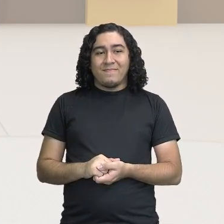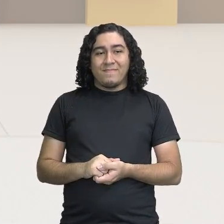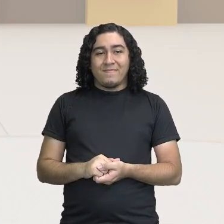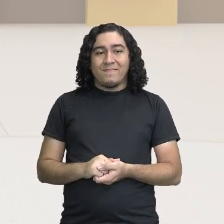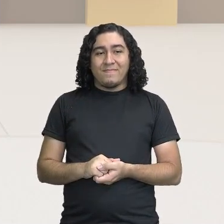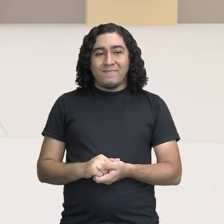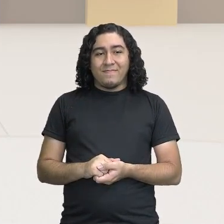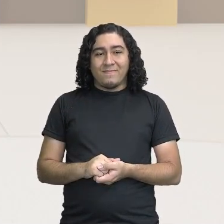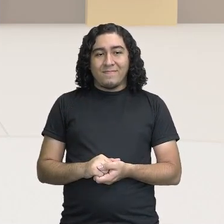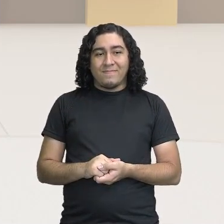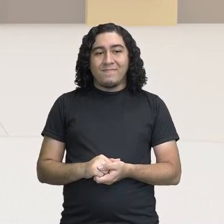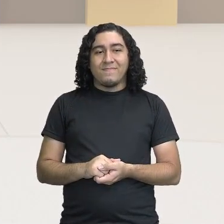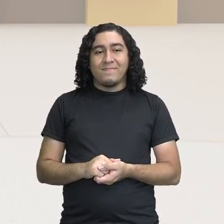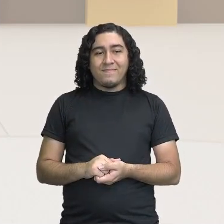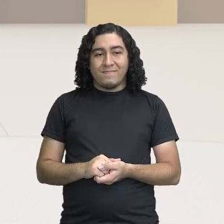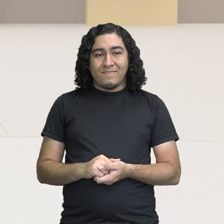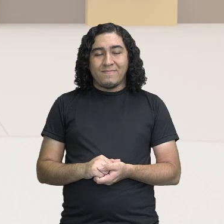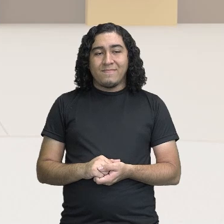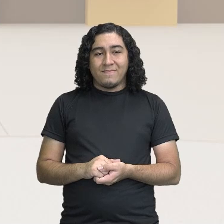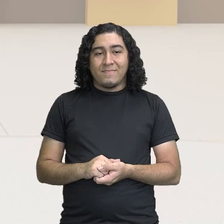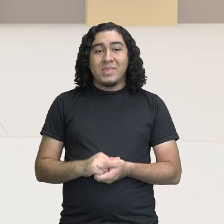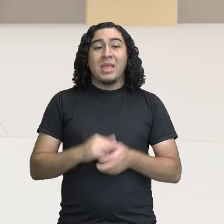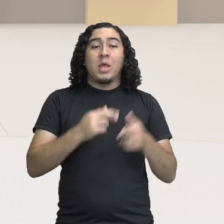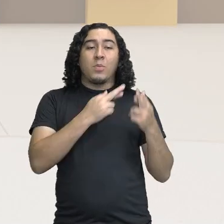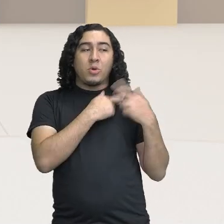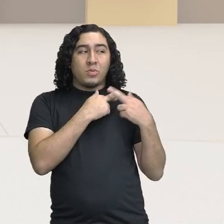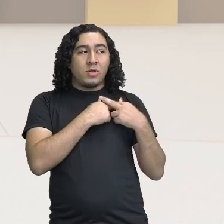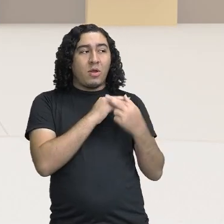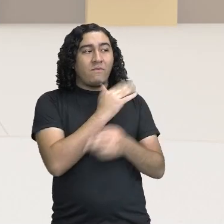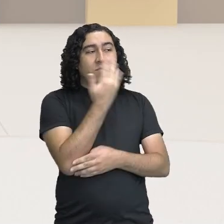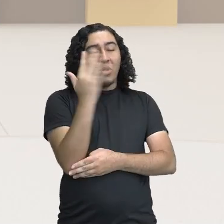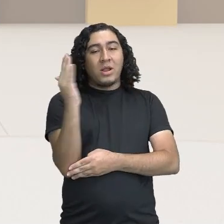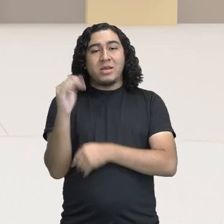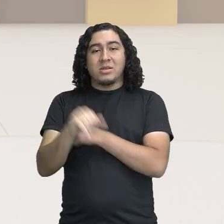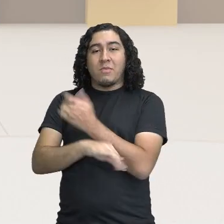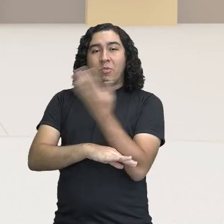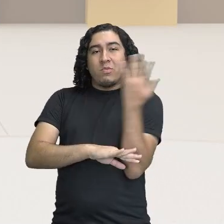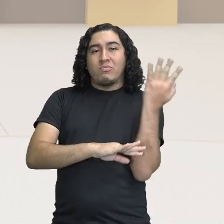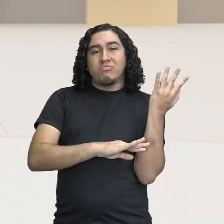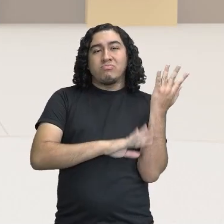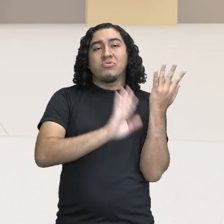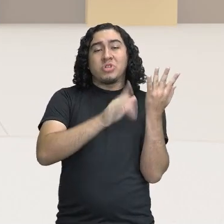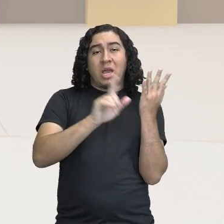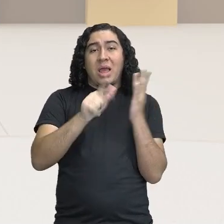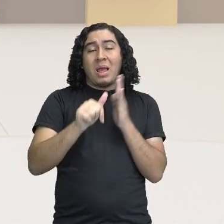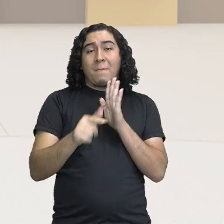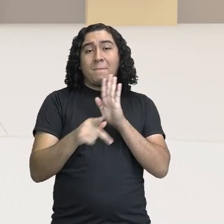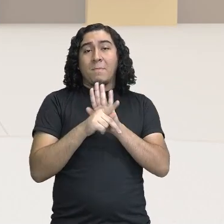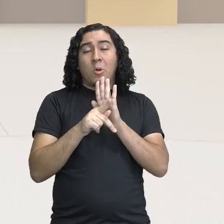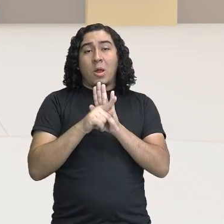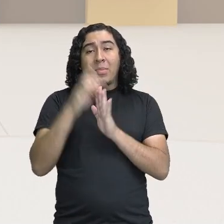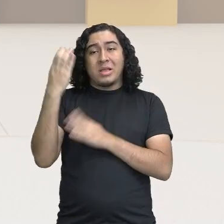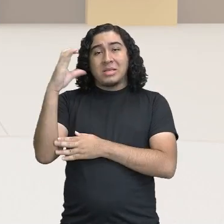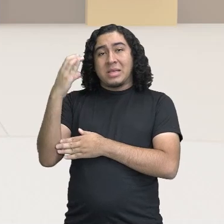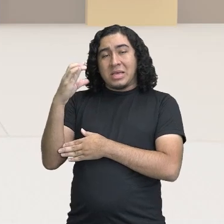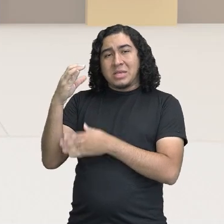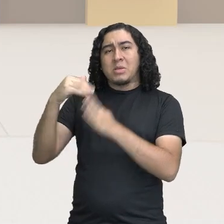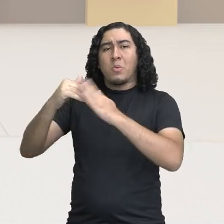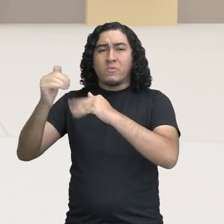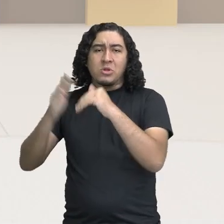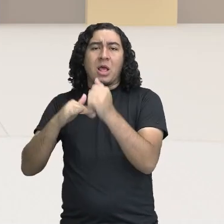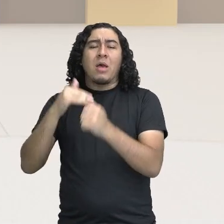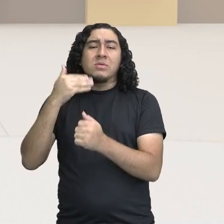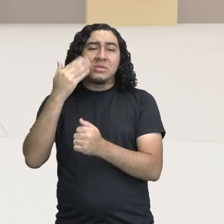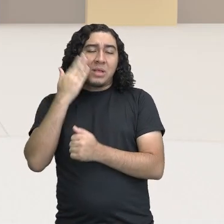O papel da floresta na manutenção do clima global já é reconhecido mundialmente pelos cientistas e por